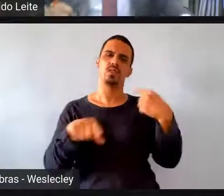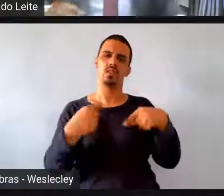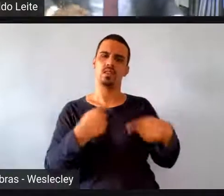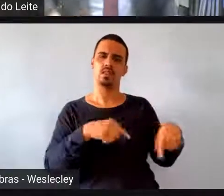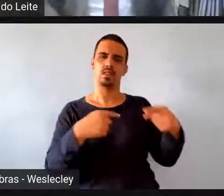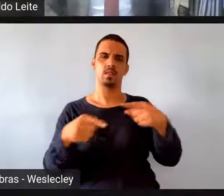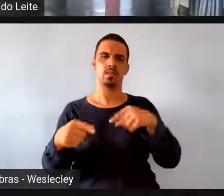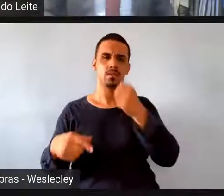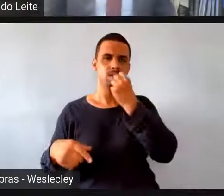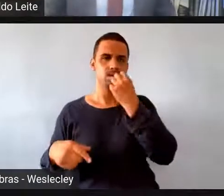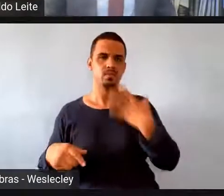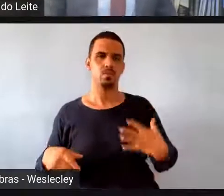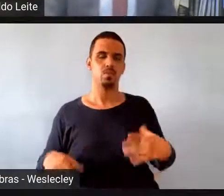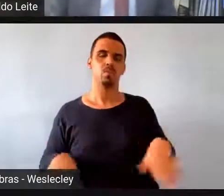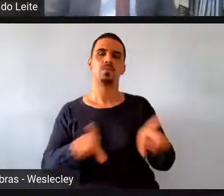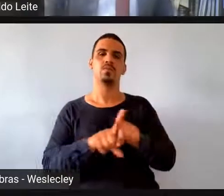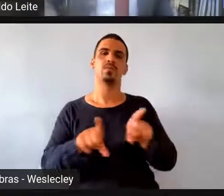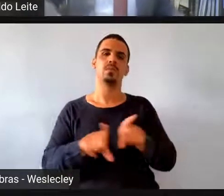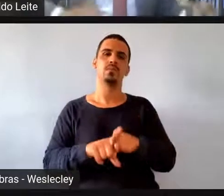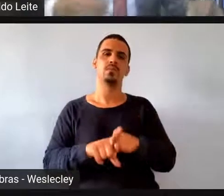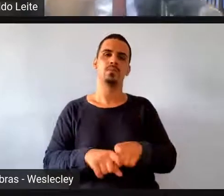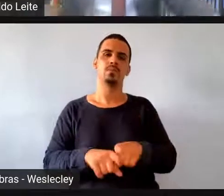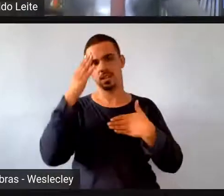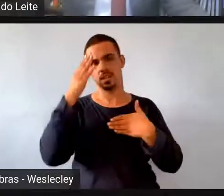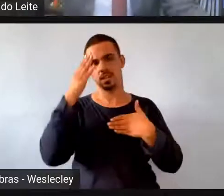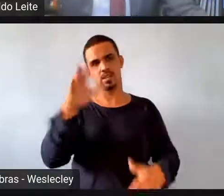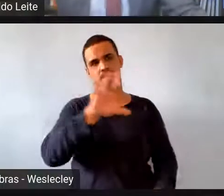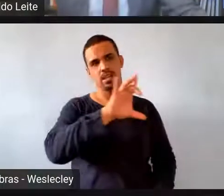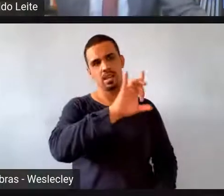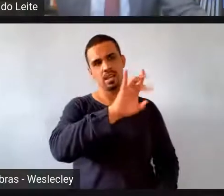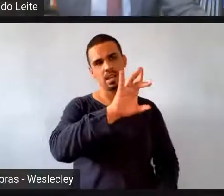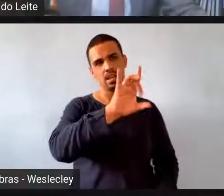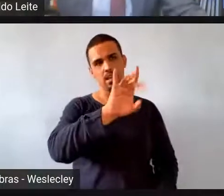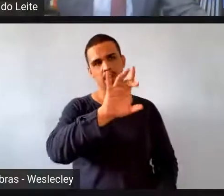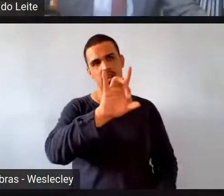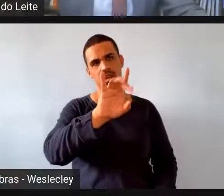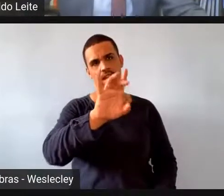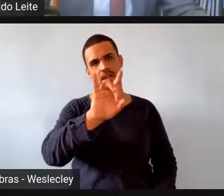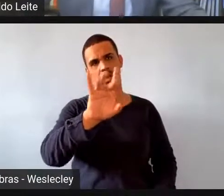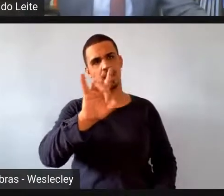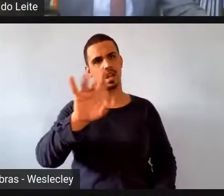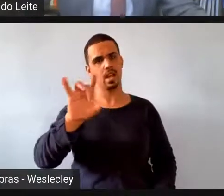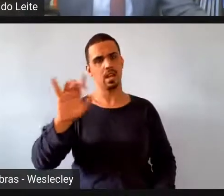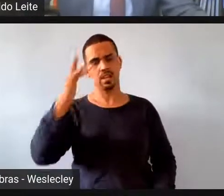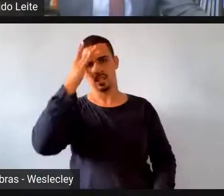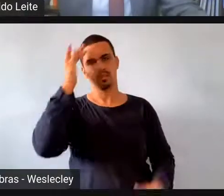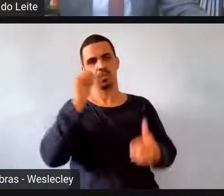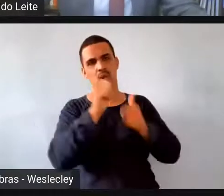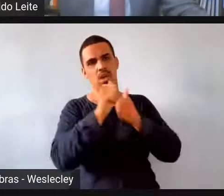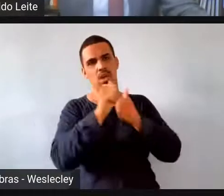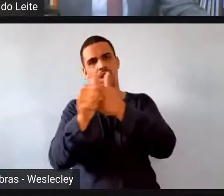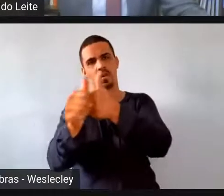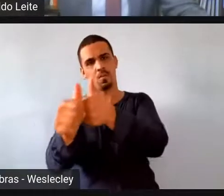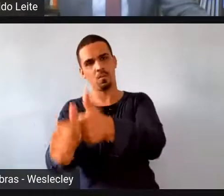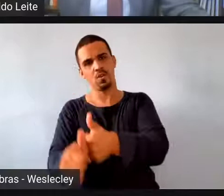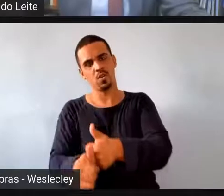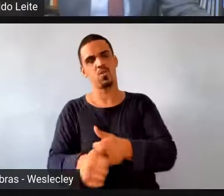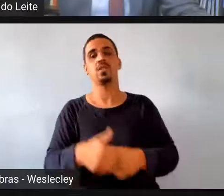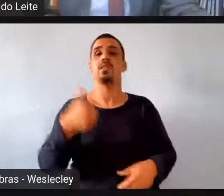eleições, e agradecer a cada um de vocês aí que nos acompanharam, né? Desde a primeira,